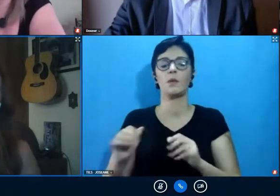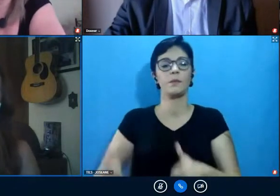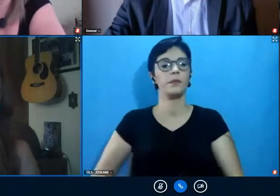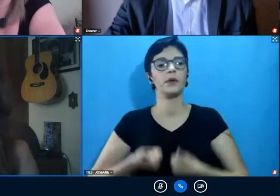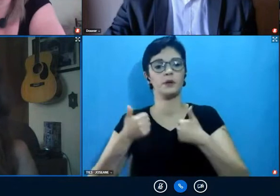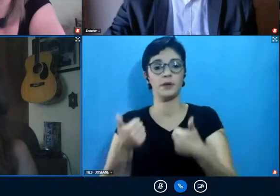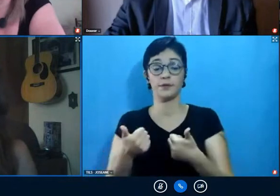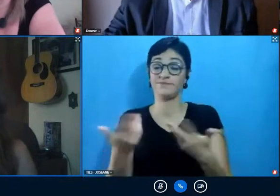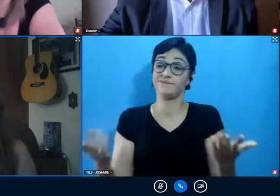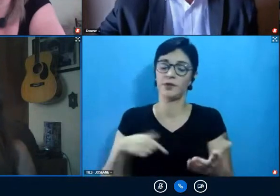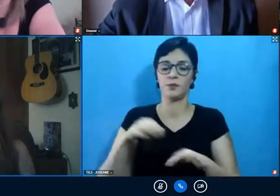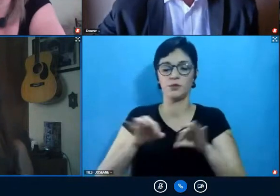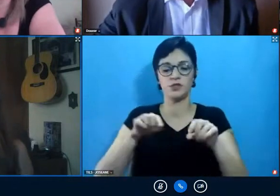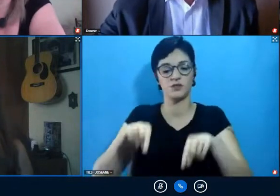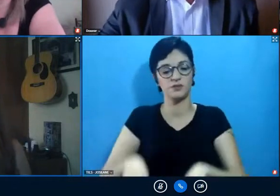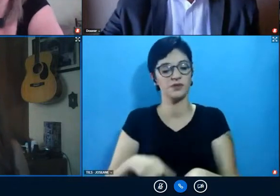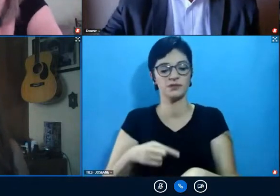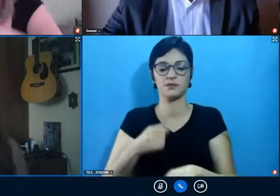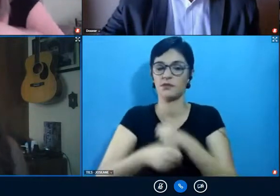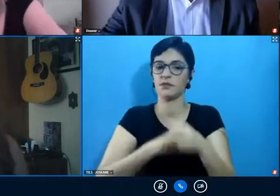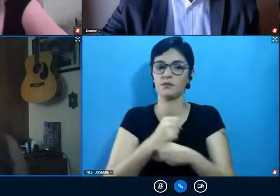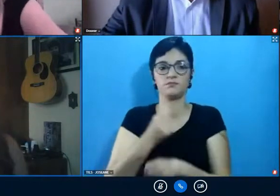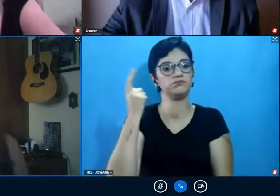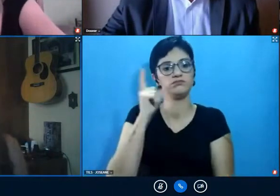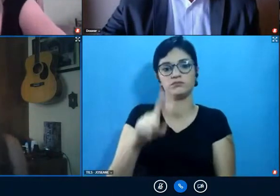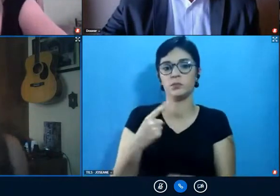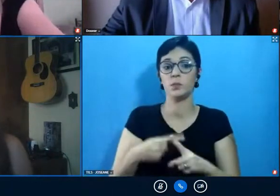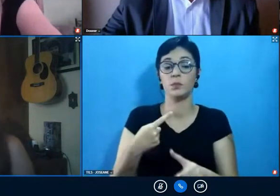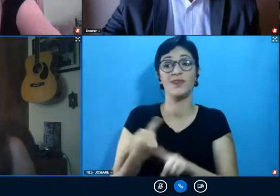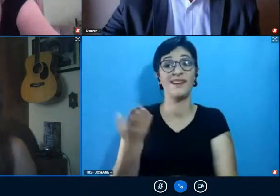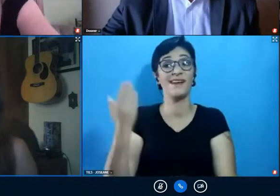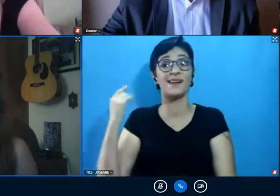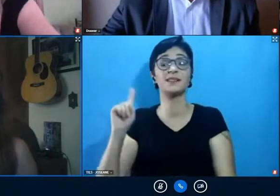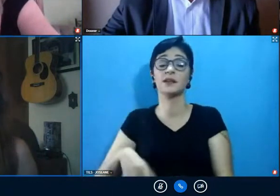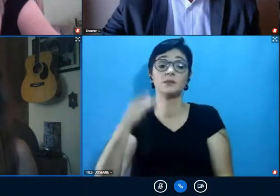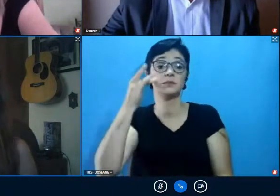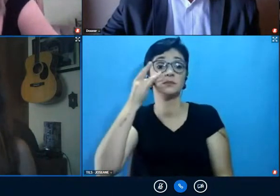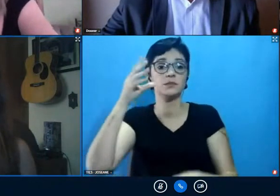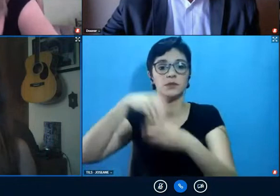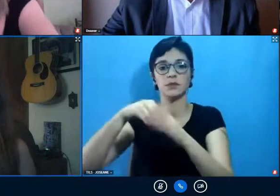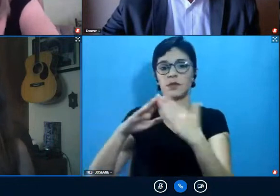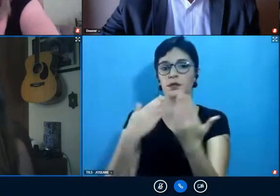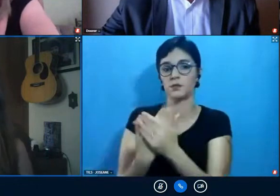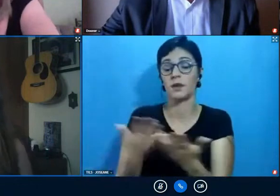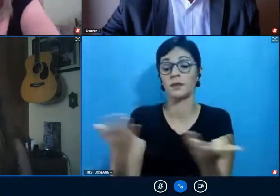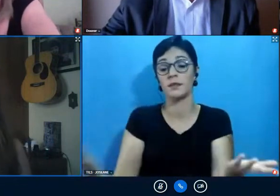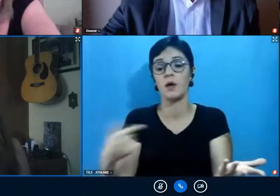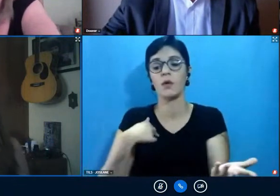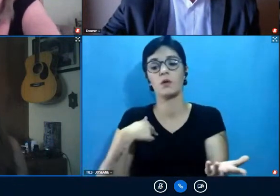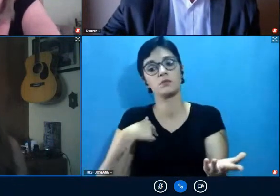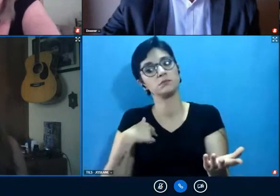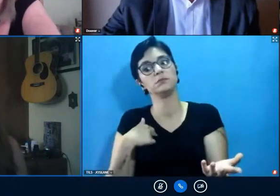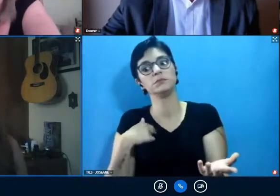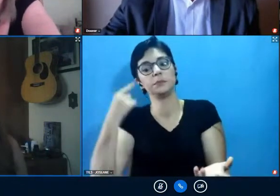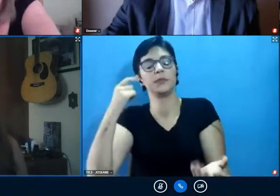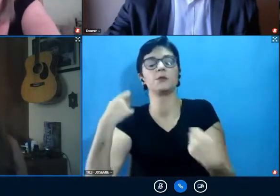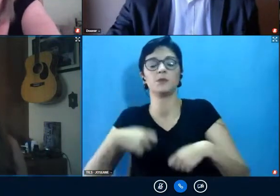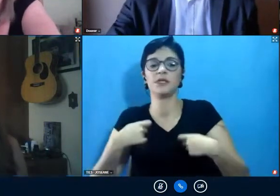projeto não pôde acontecer esse ano, né, como ele era presencial com as escolas. Então, com certeza, um ponto seria manter o